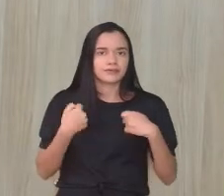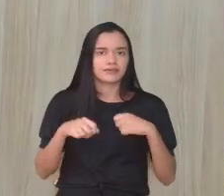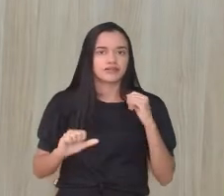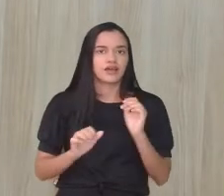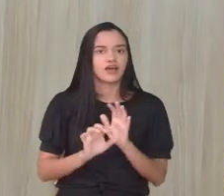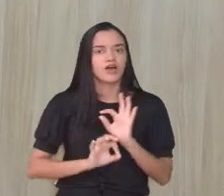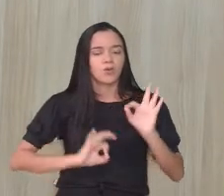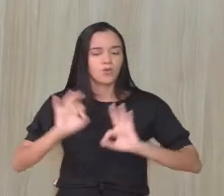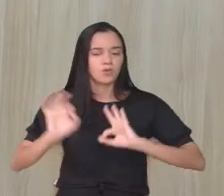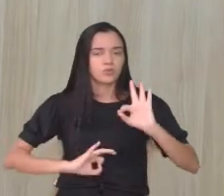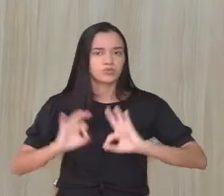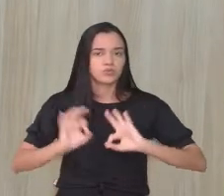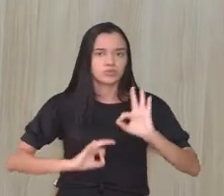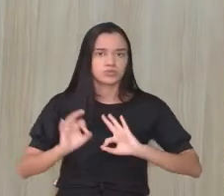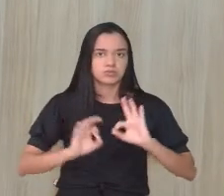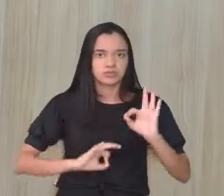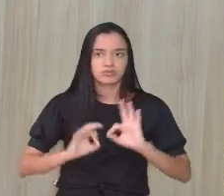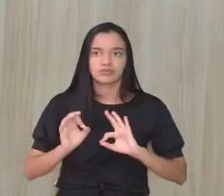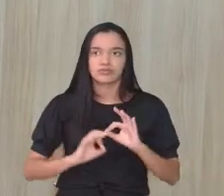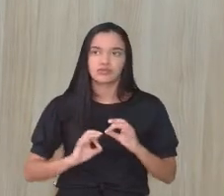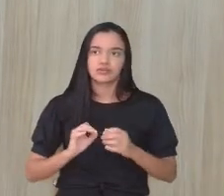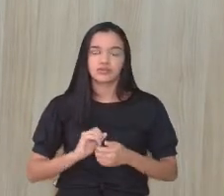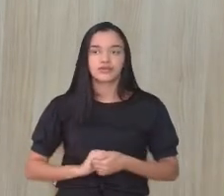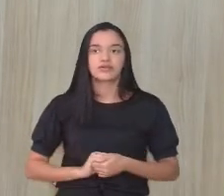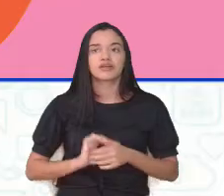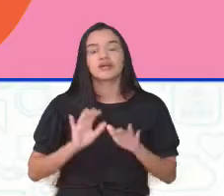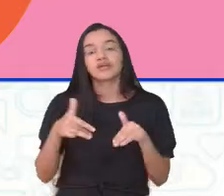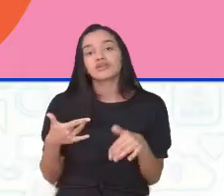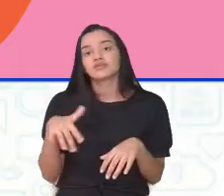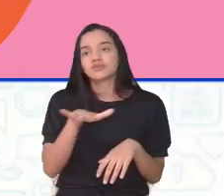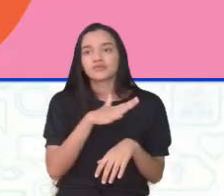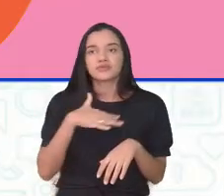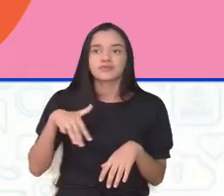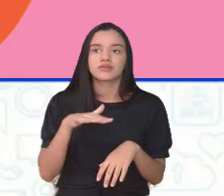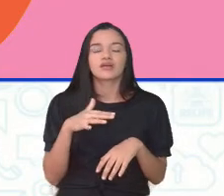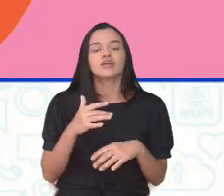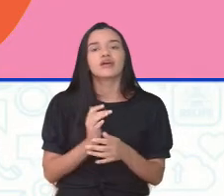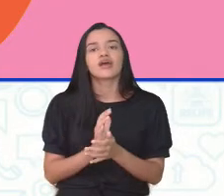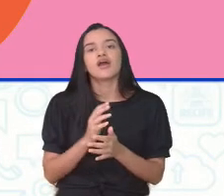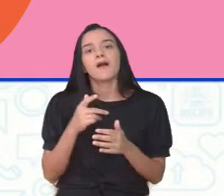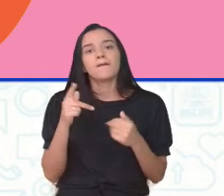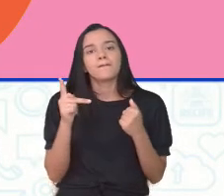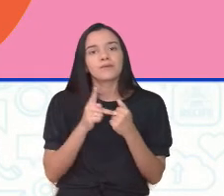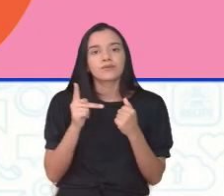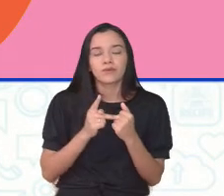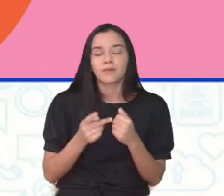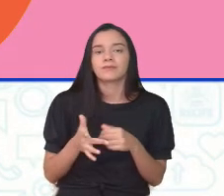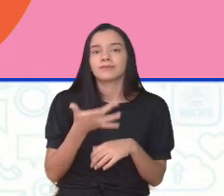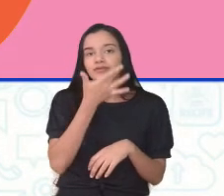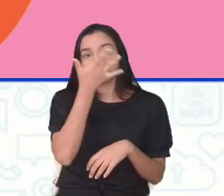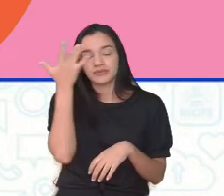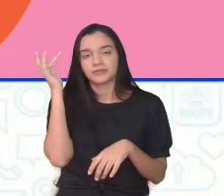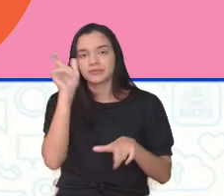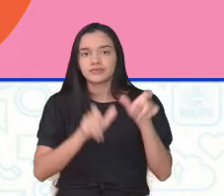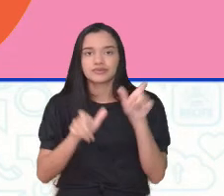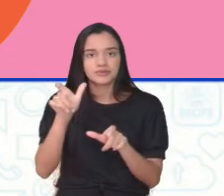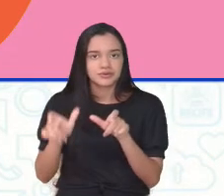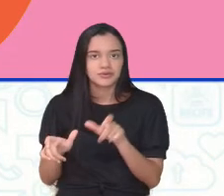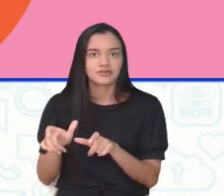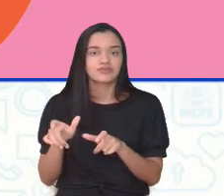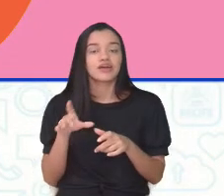essas adaptações dos dois lados. De forma geral, as coisas que mudam são os pronomes pessoais,